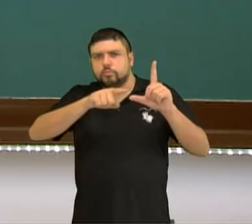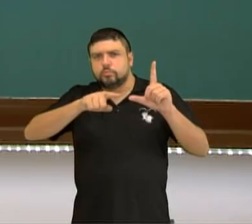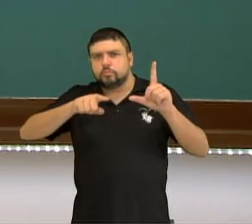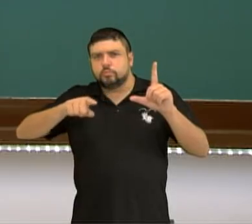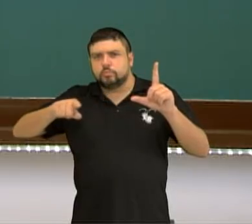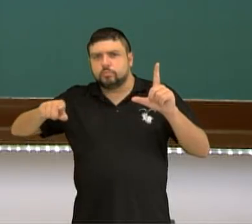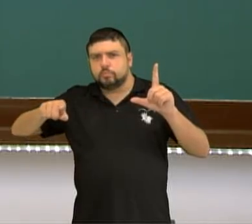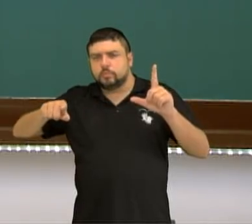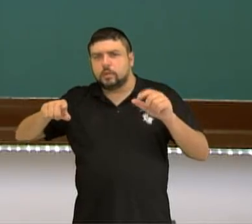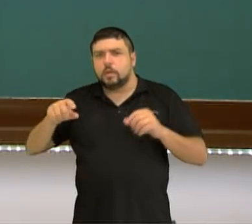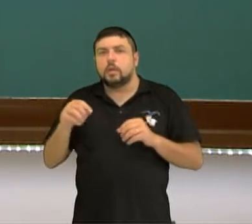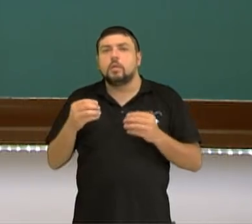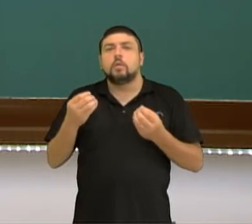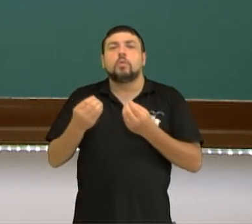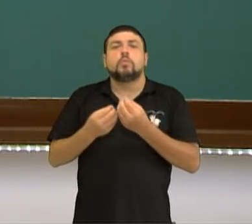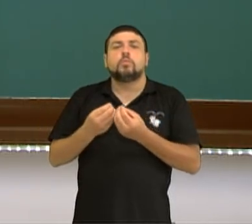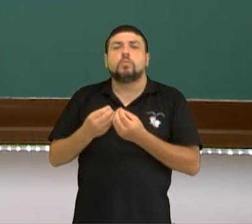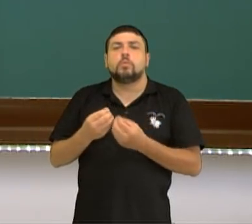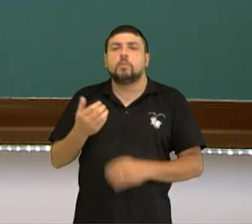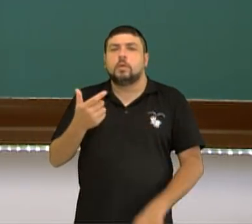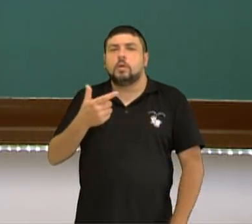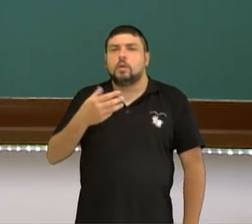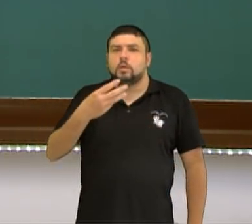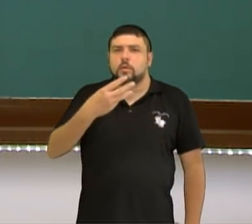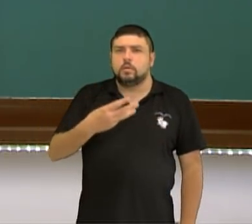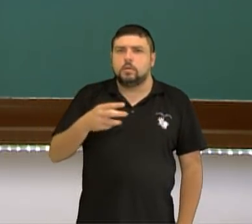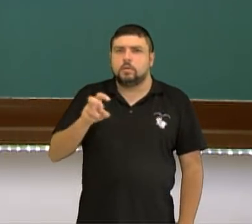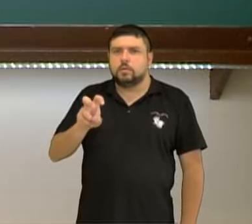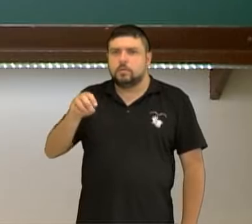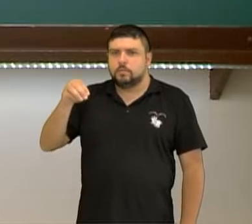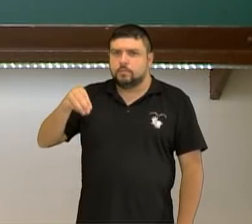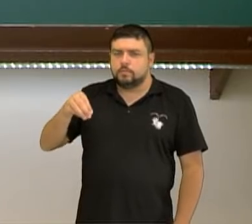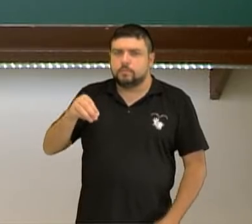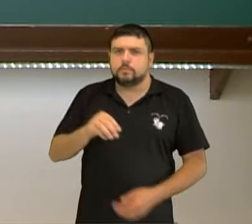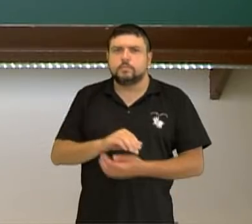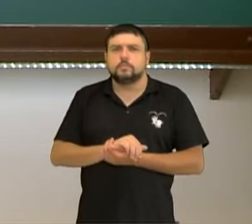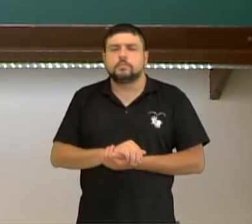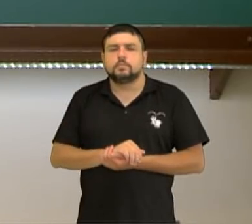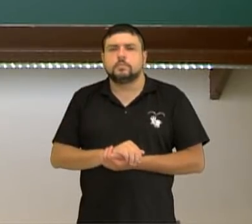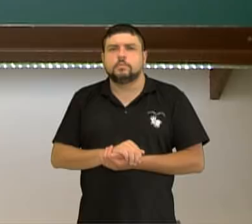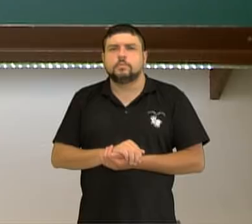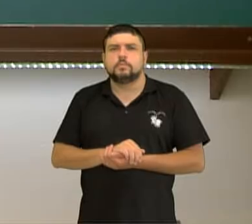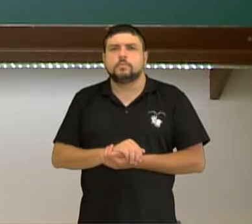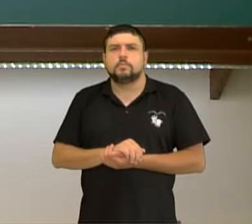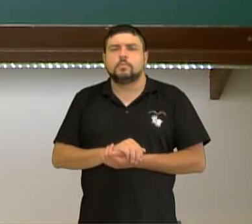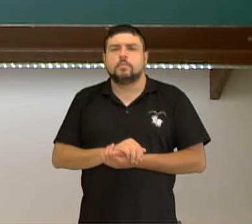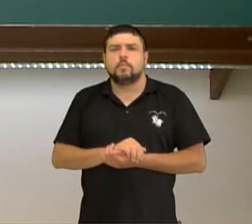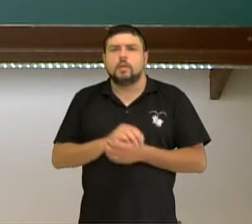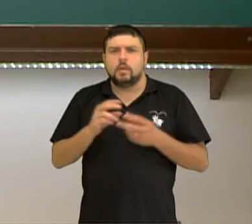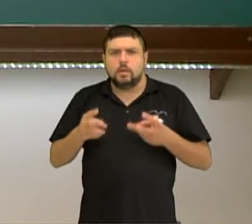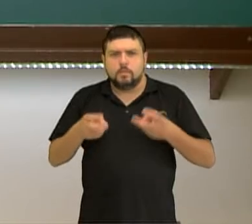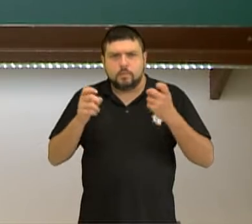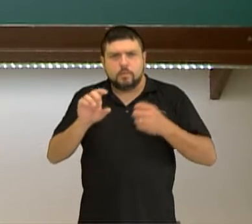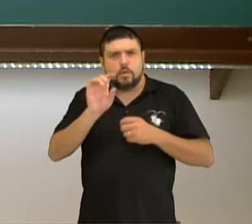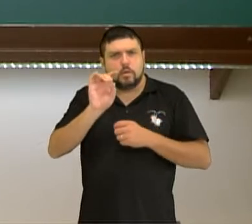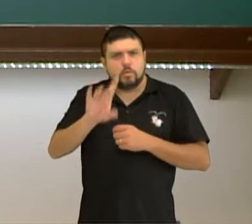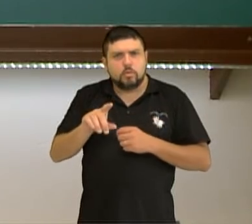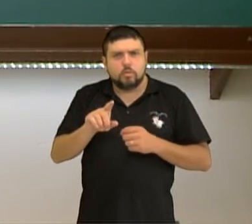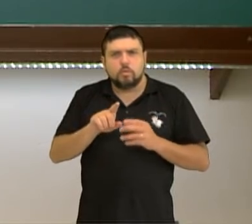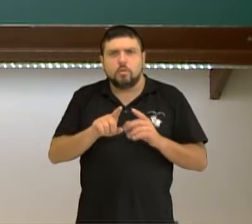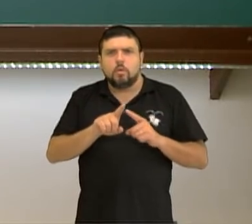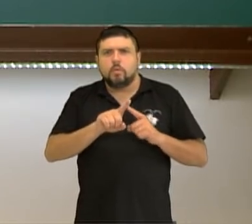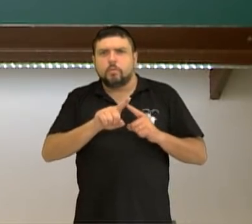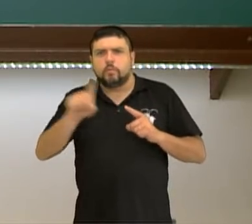eu consegui em 35 minutos. Você viu então que não preciso ter apenas retas para representar funções